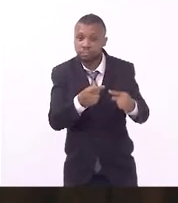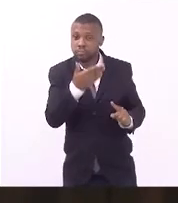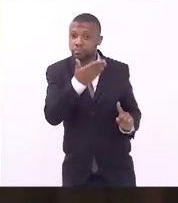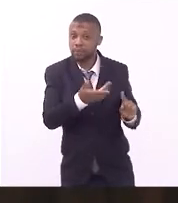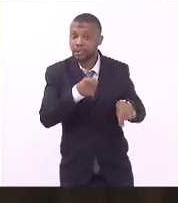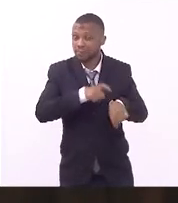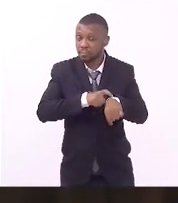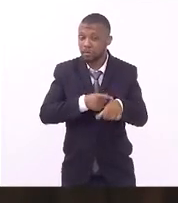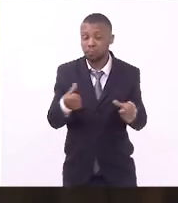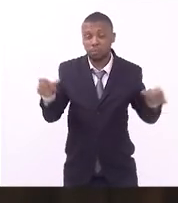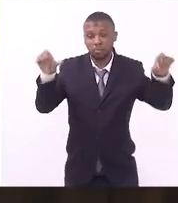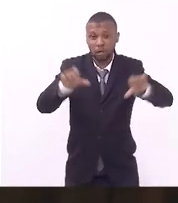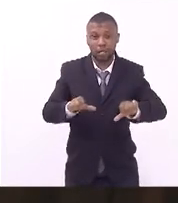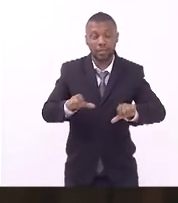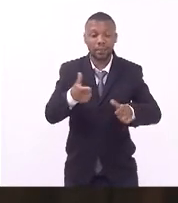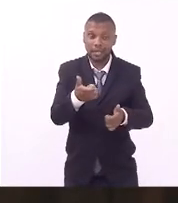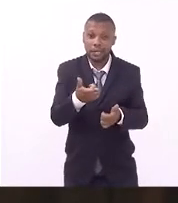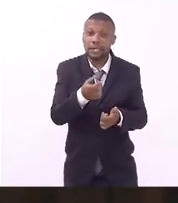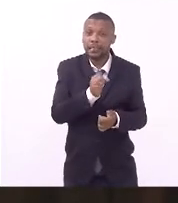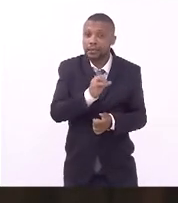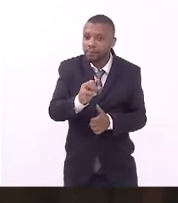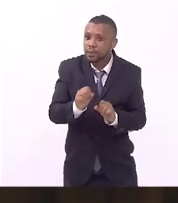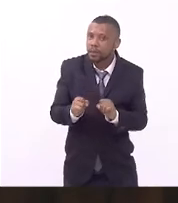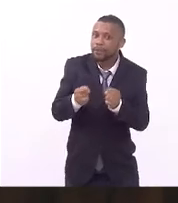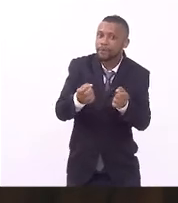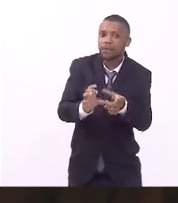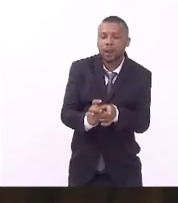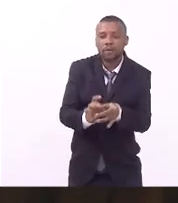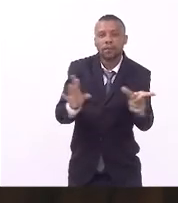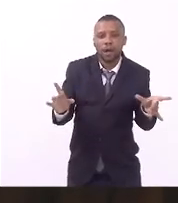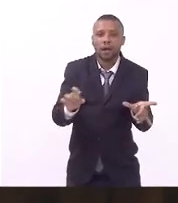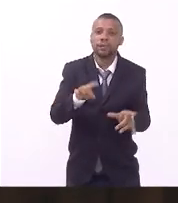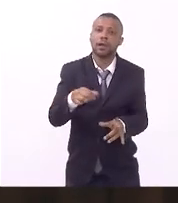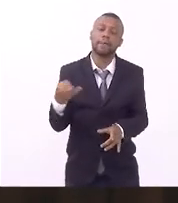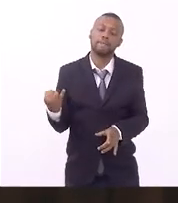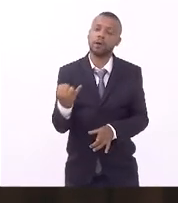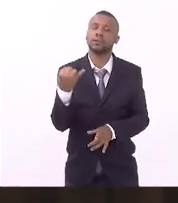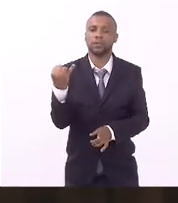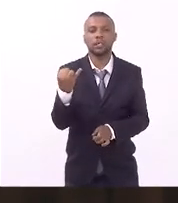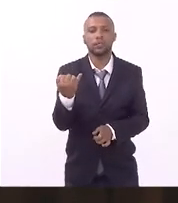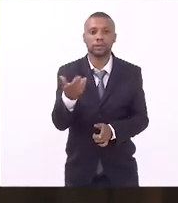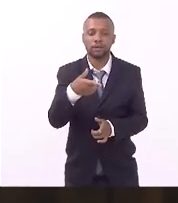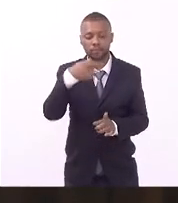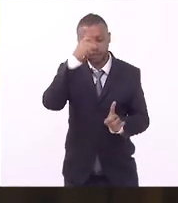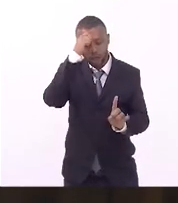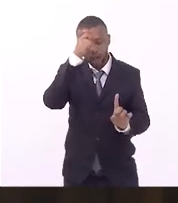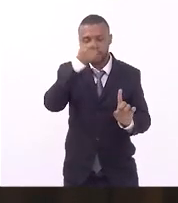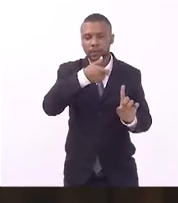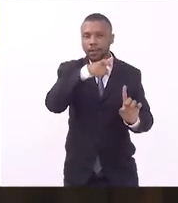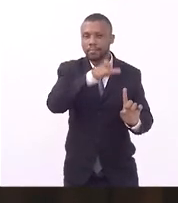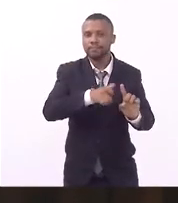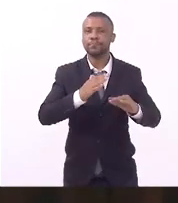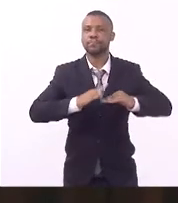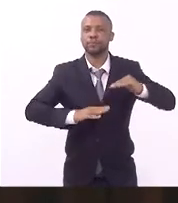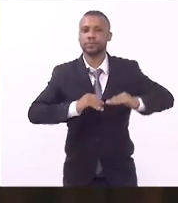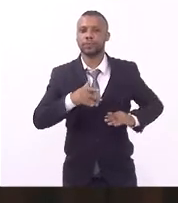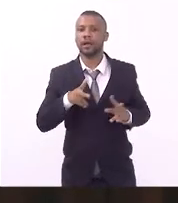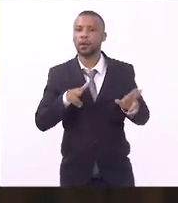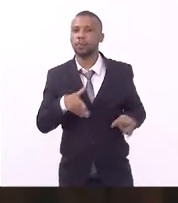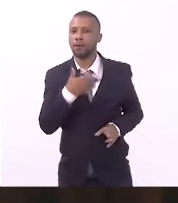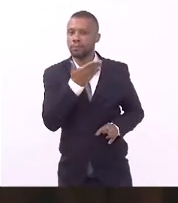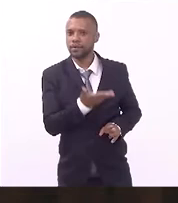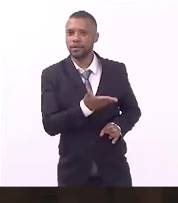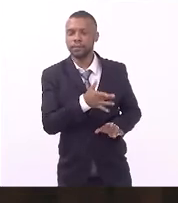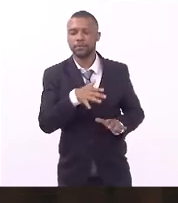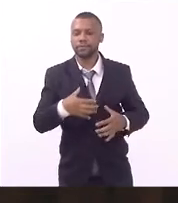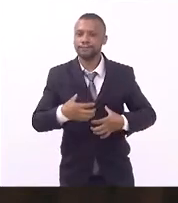qual defender as liberdades continua sendo extremamente necessário, do que homenagear um profissional como Pajé. É emocionado e com